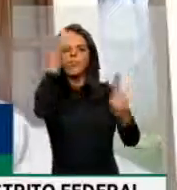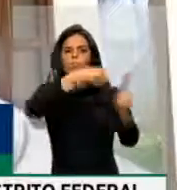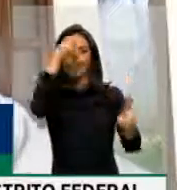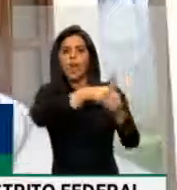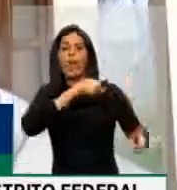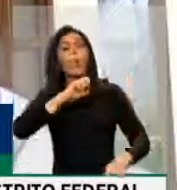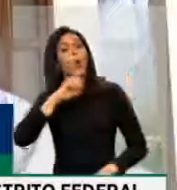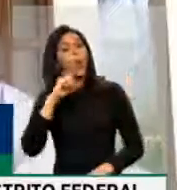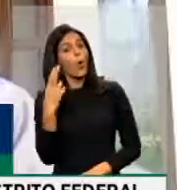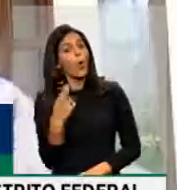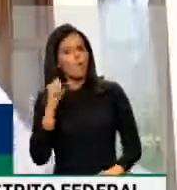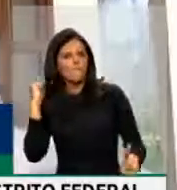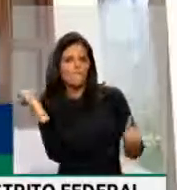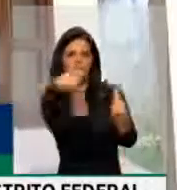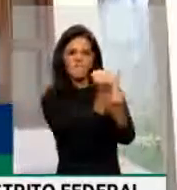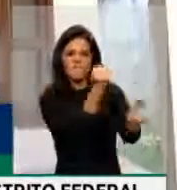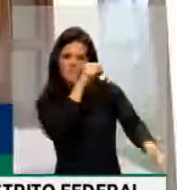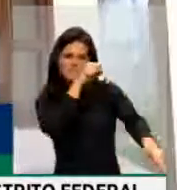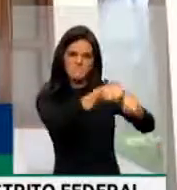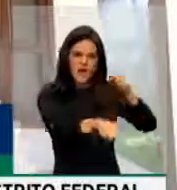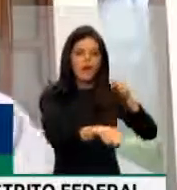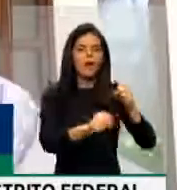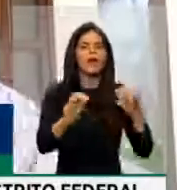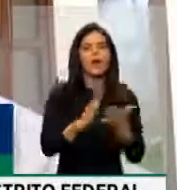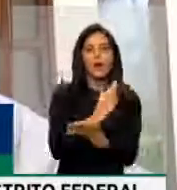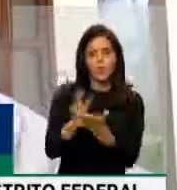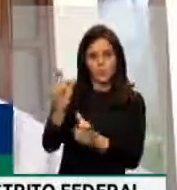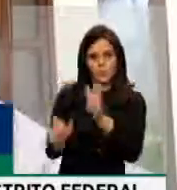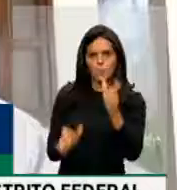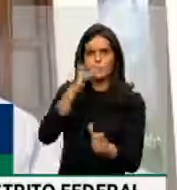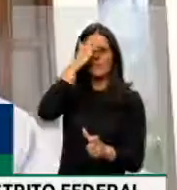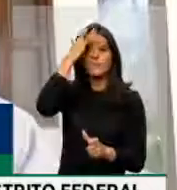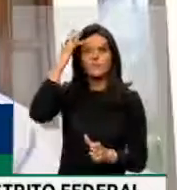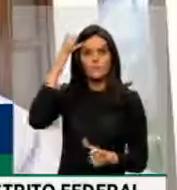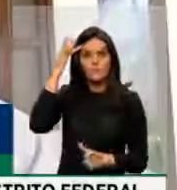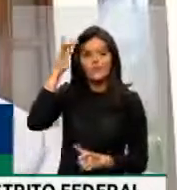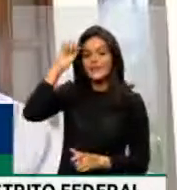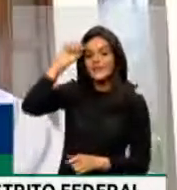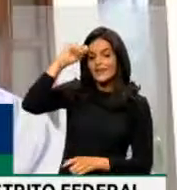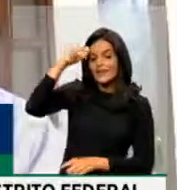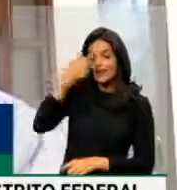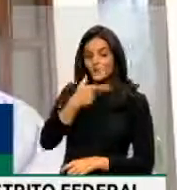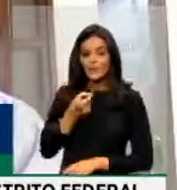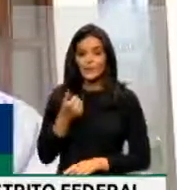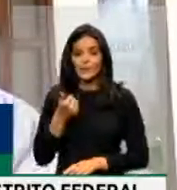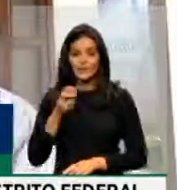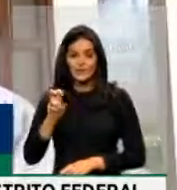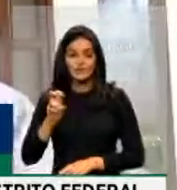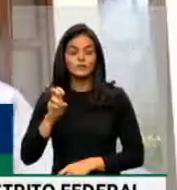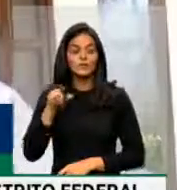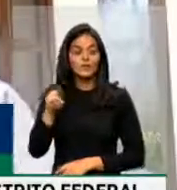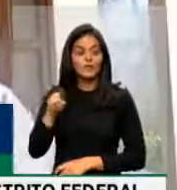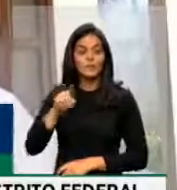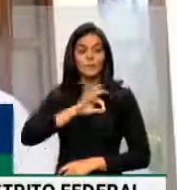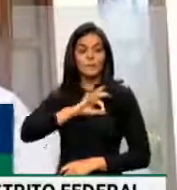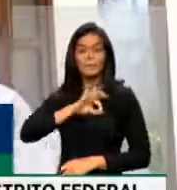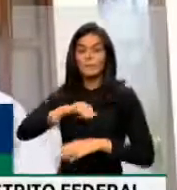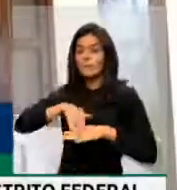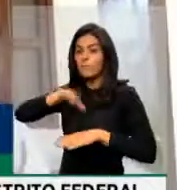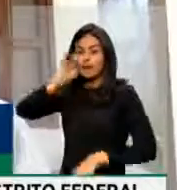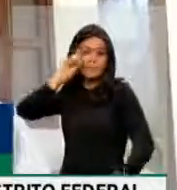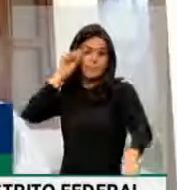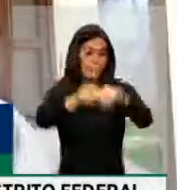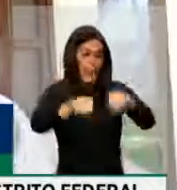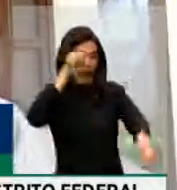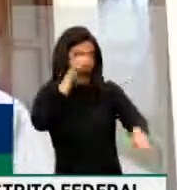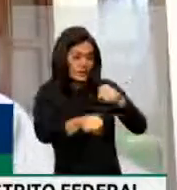acontecendo alguns membros dessas corporações a partir de 2015, o Amapá passou o Estado com a polícia mais letal do